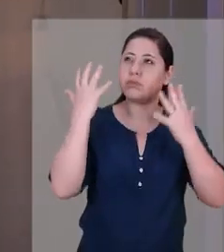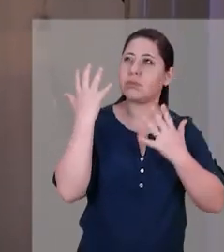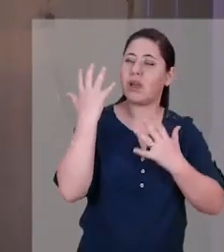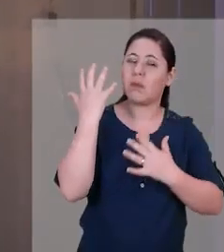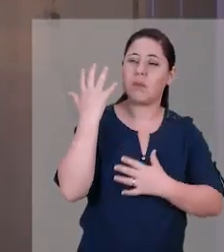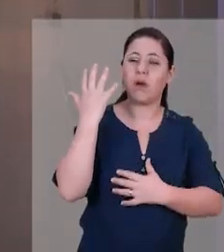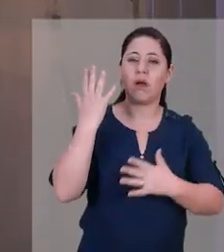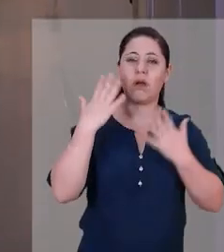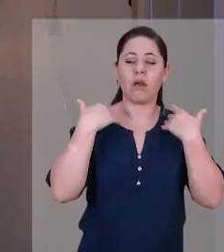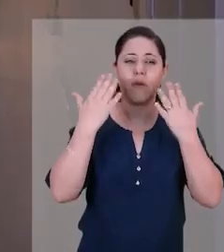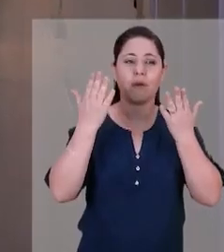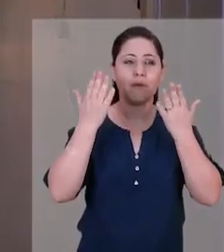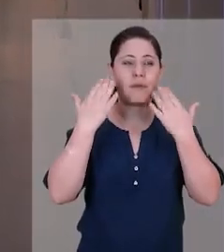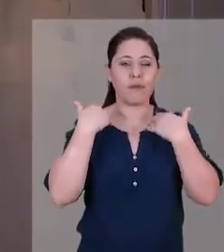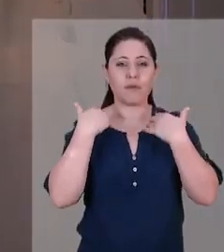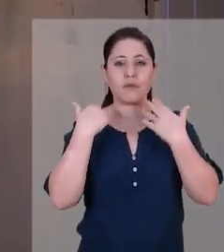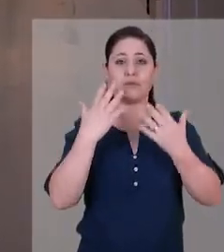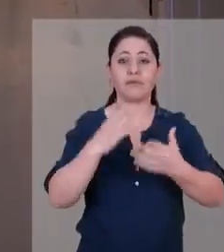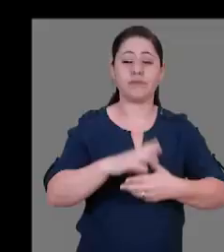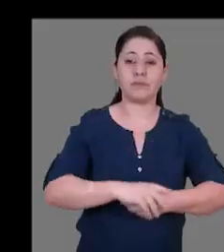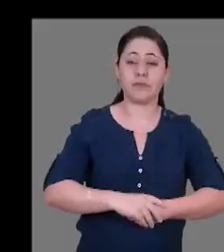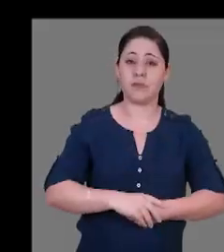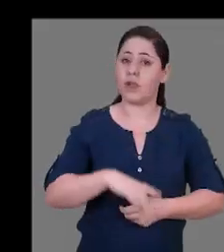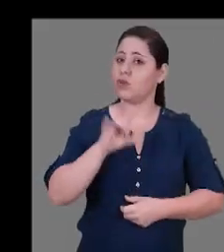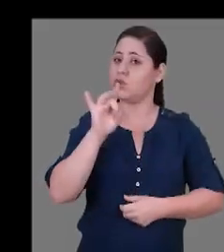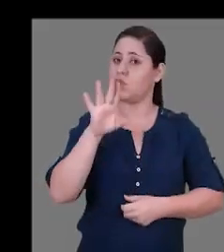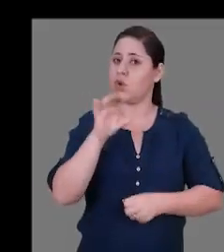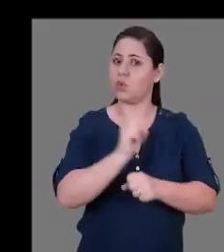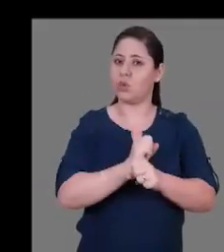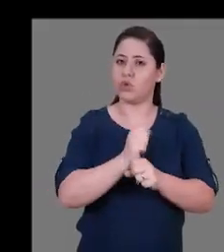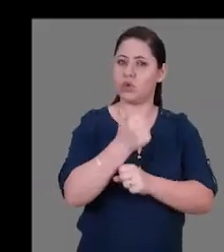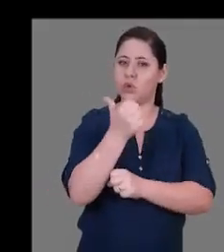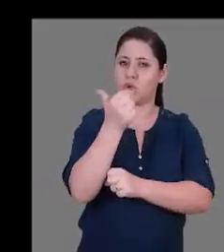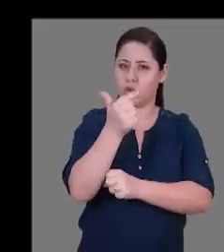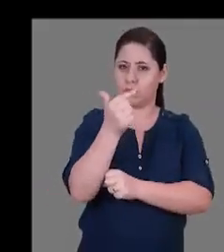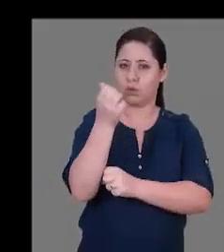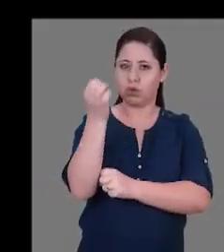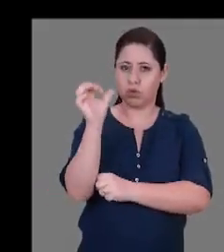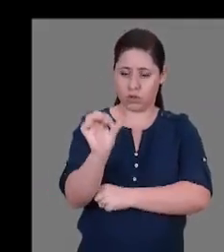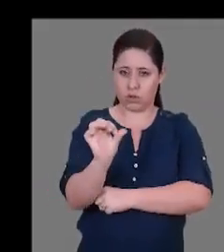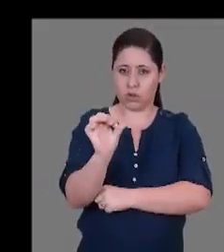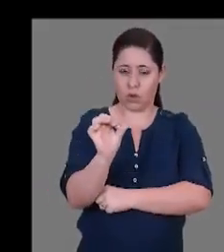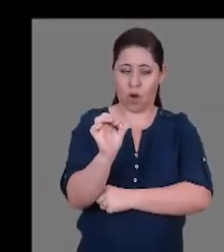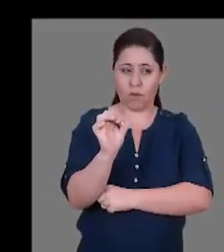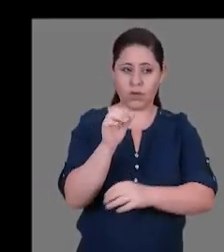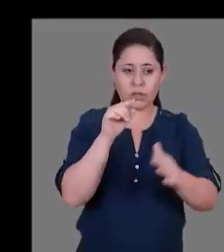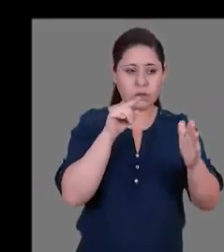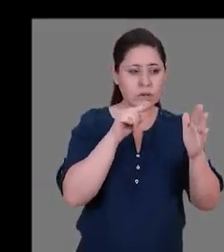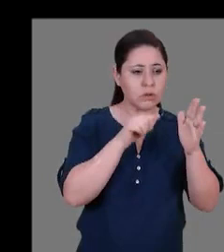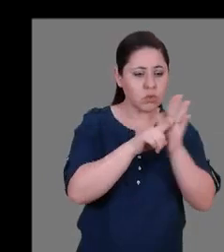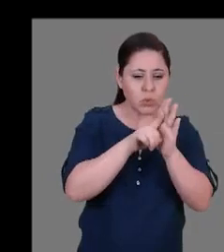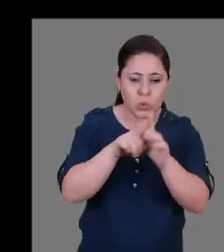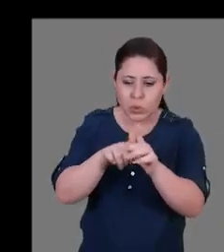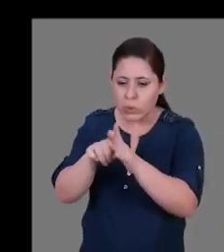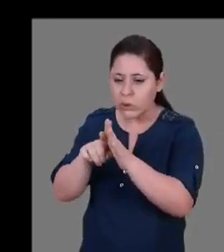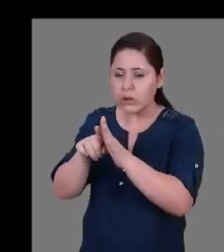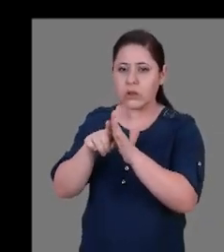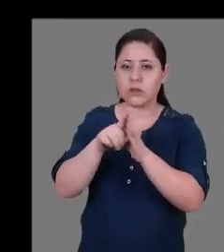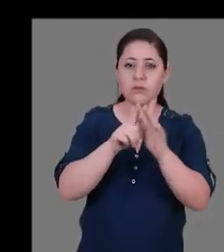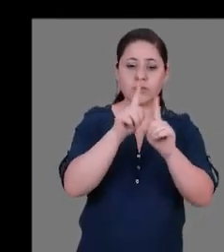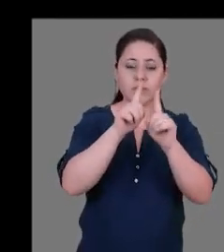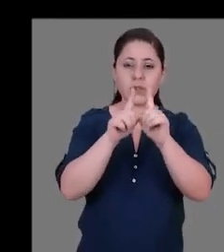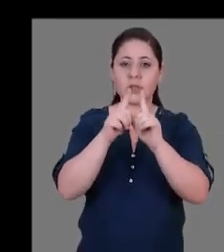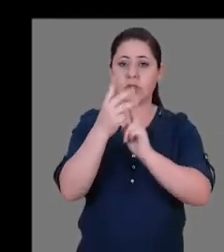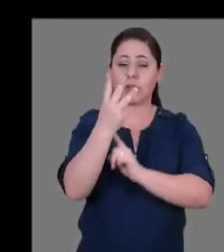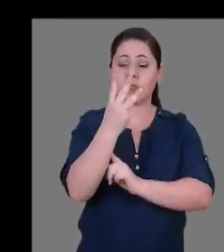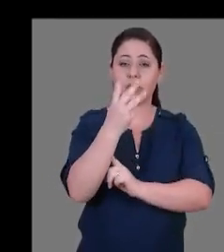estações quentes como a primavera e o verão. Apenas em 2019, o índice de notificações de dengue foi